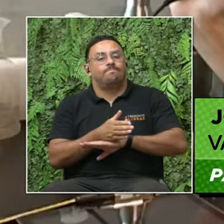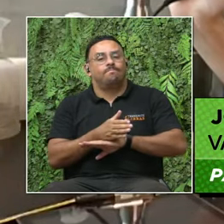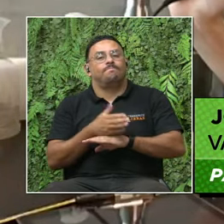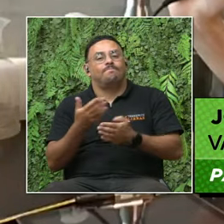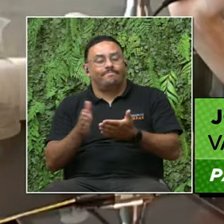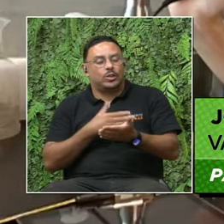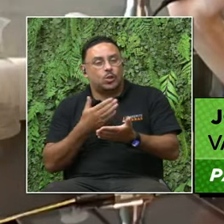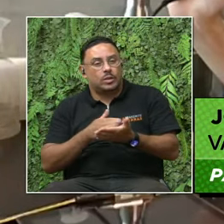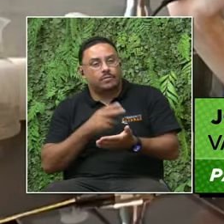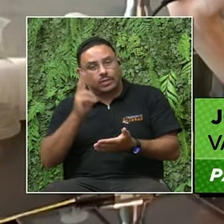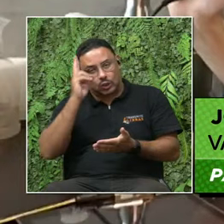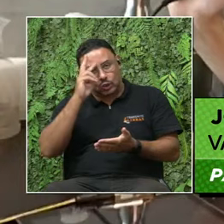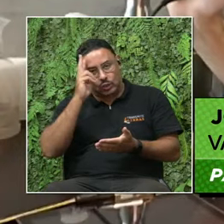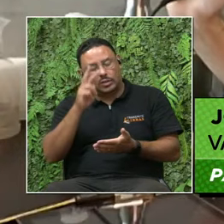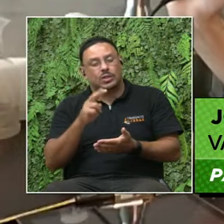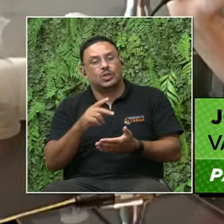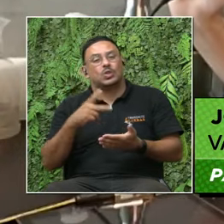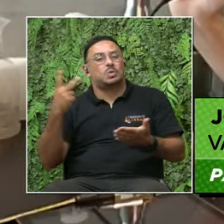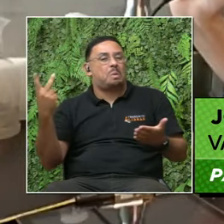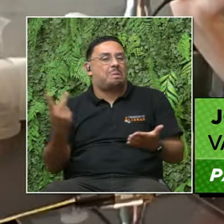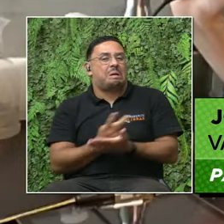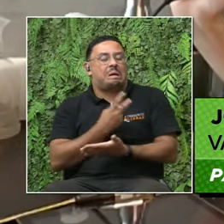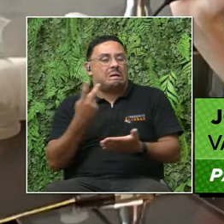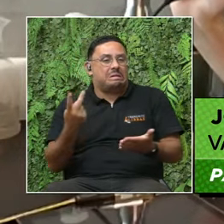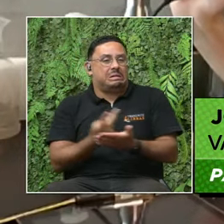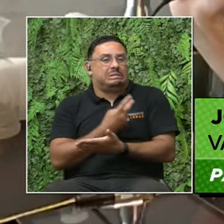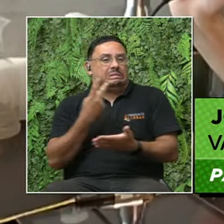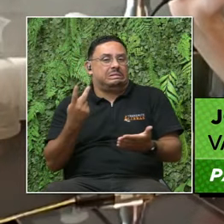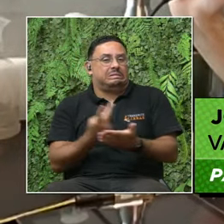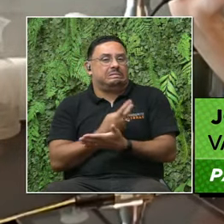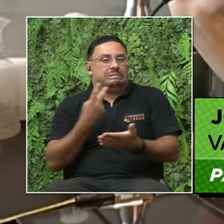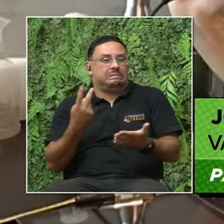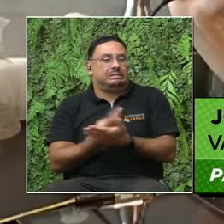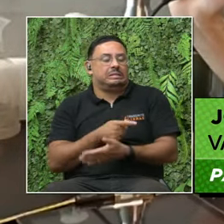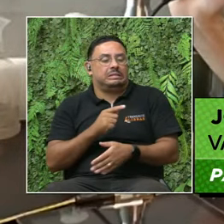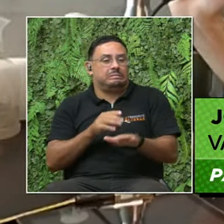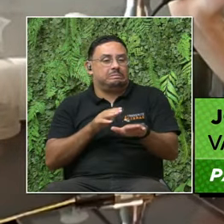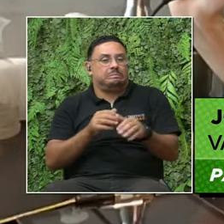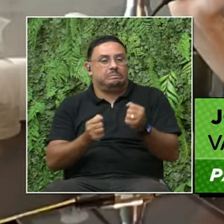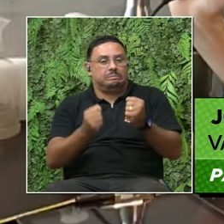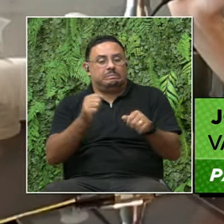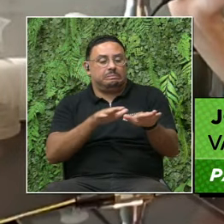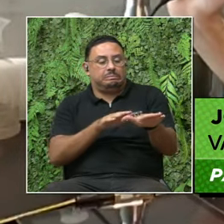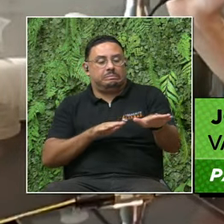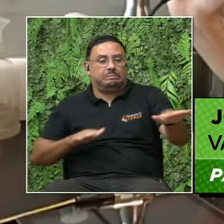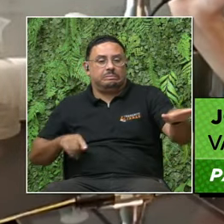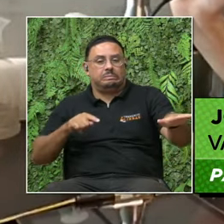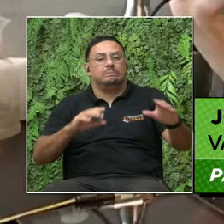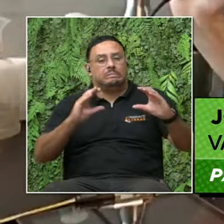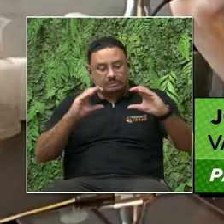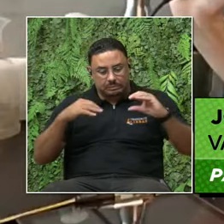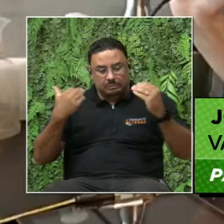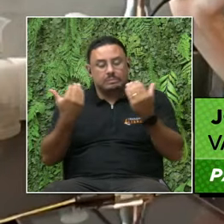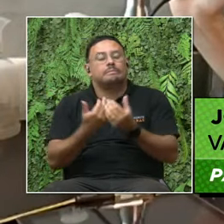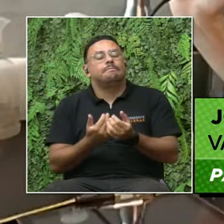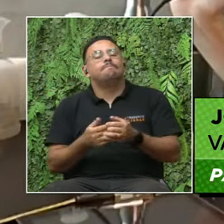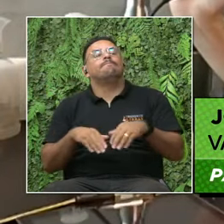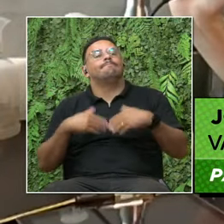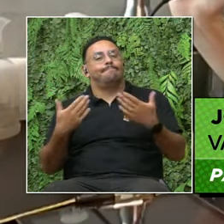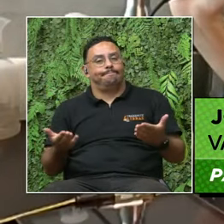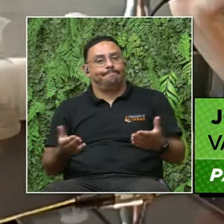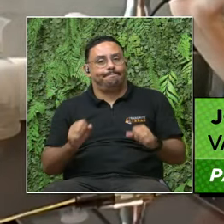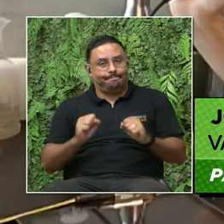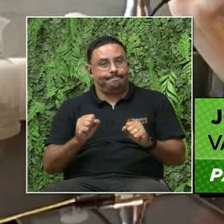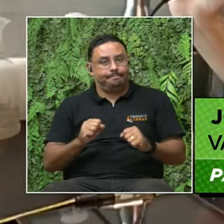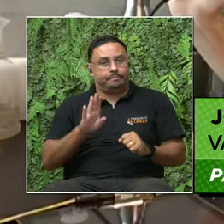livro de história das lambanças eh do trânsito no entorno do estádio de futebol bom isto posto meu